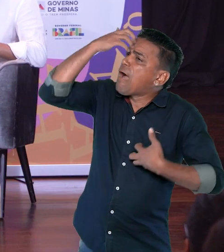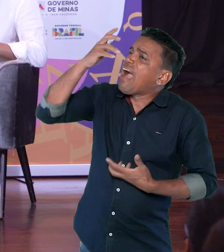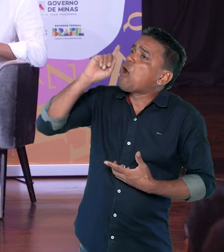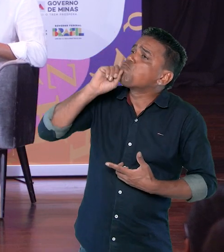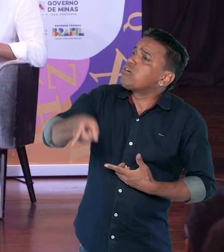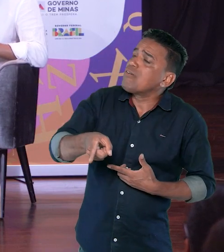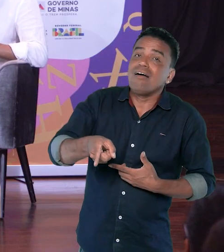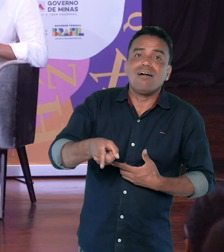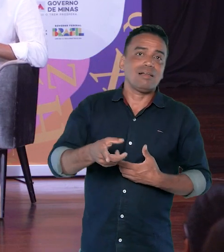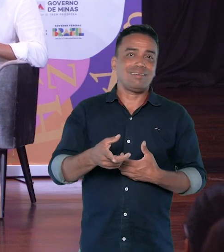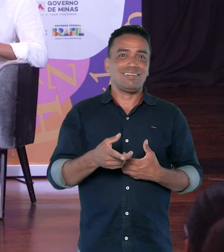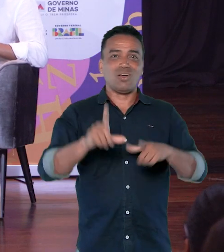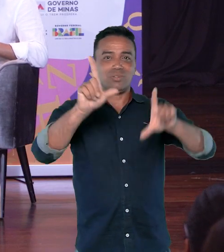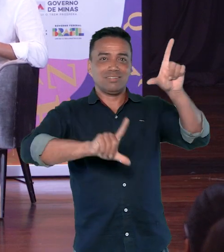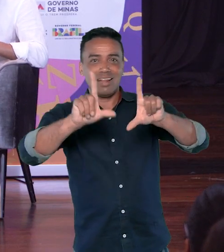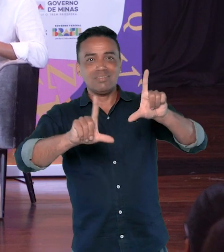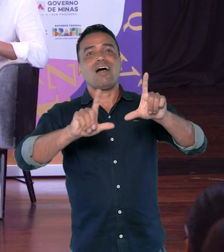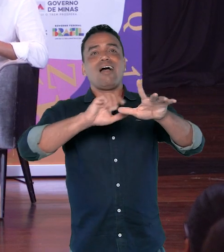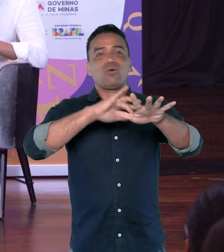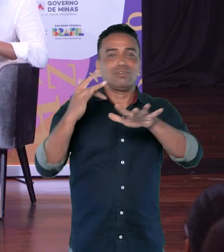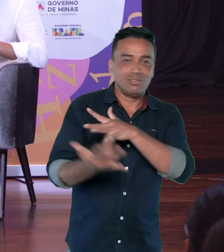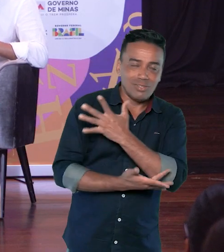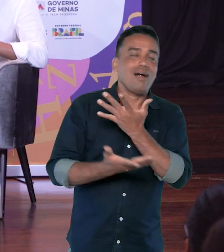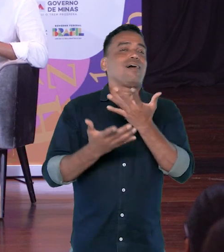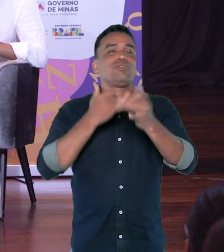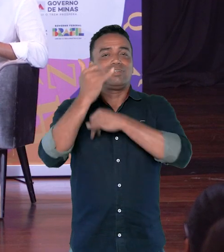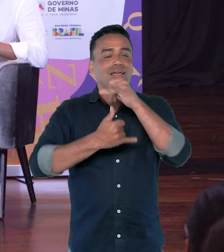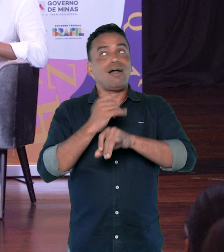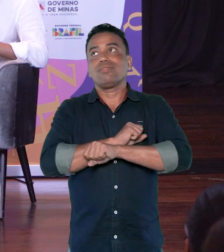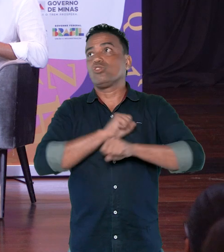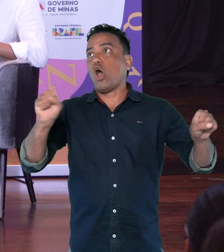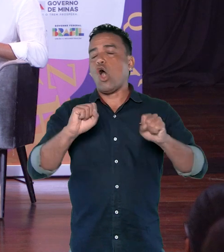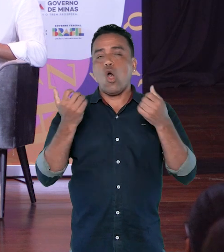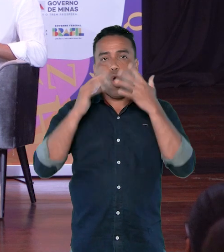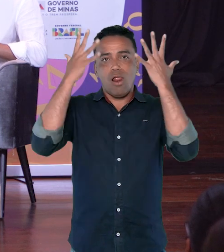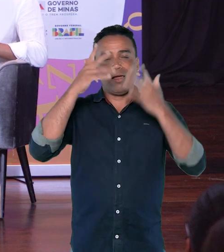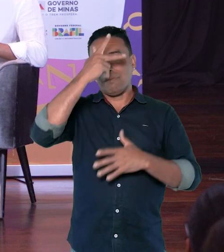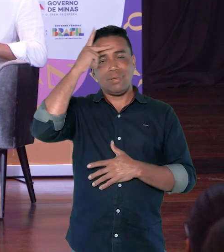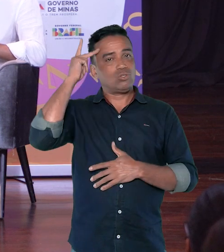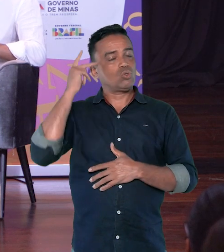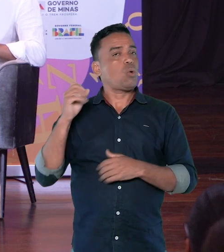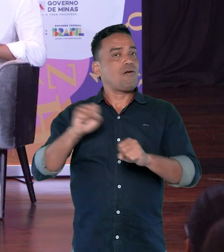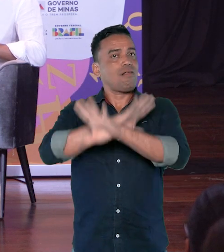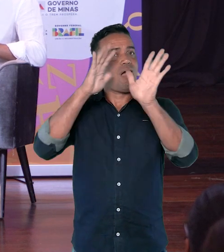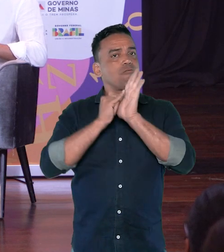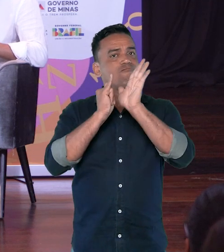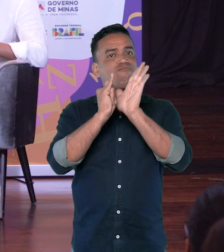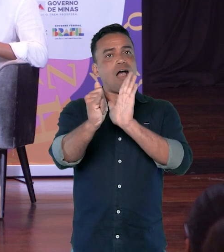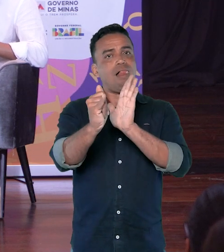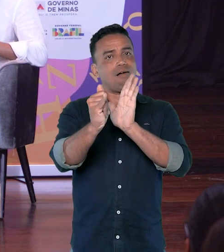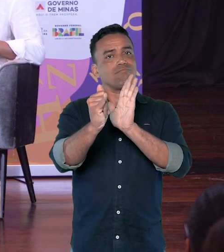né? A mídia adora esse tipo de situação, né? Então, quando alguém explicitamente, e essas coisas